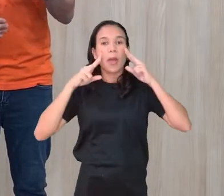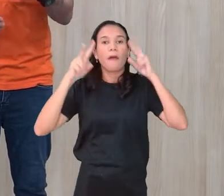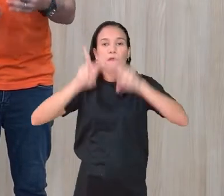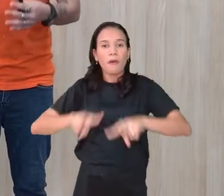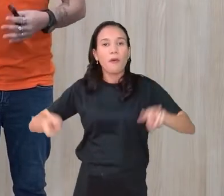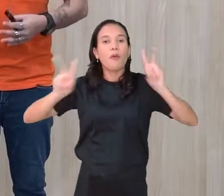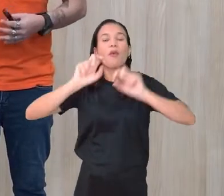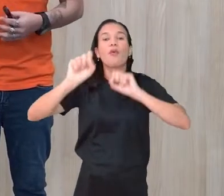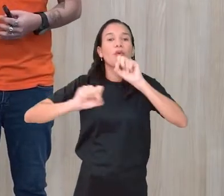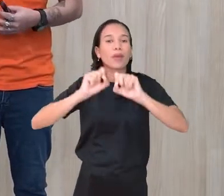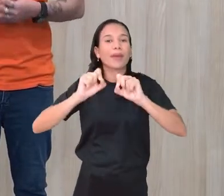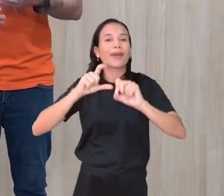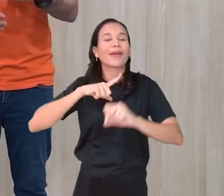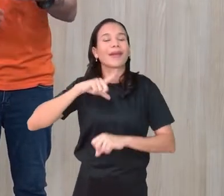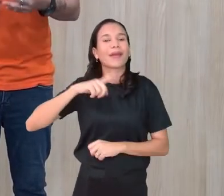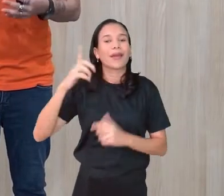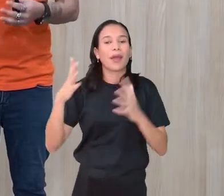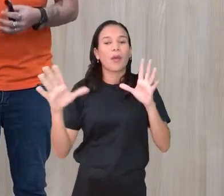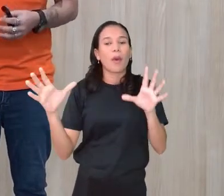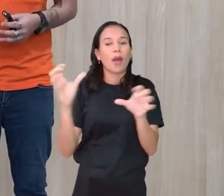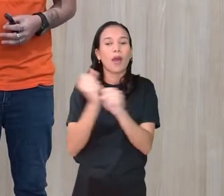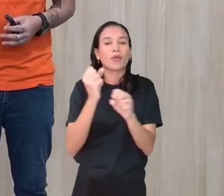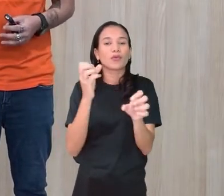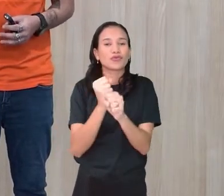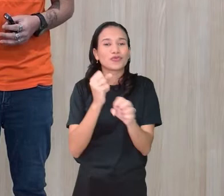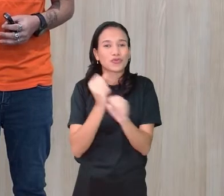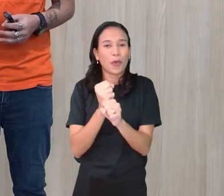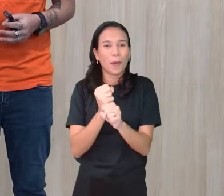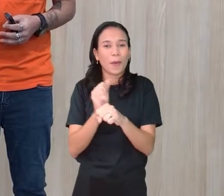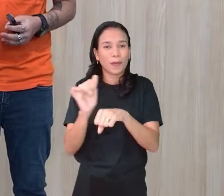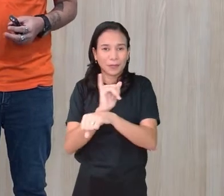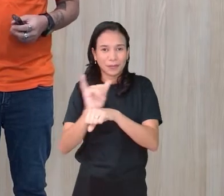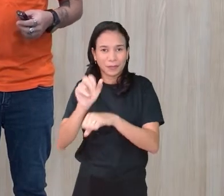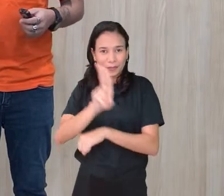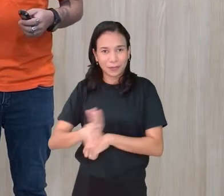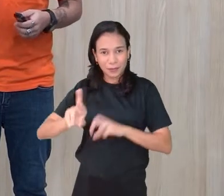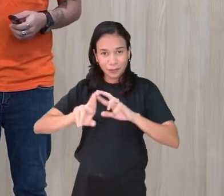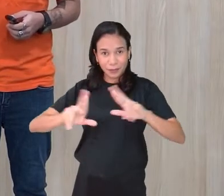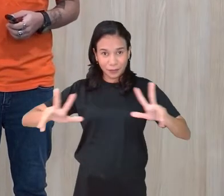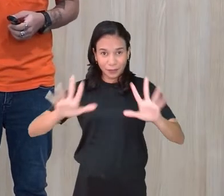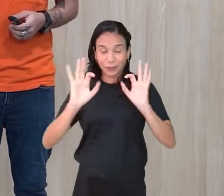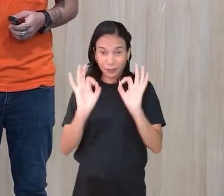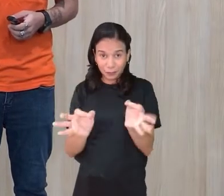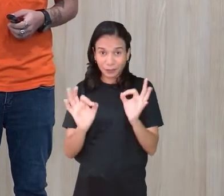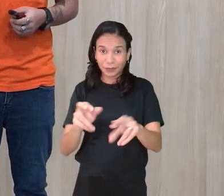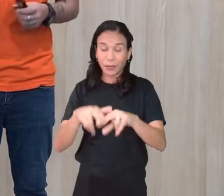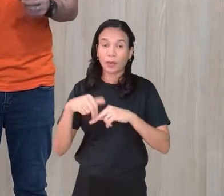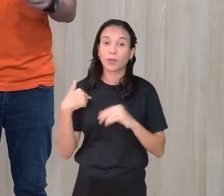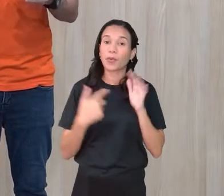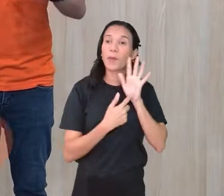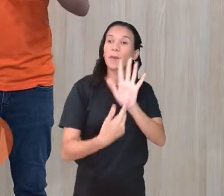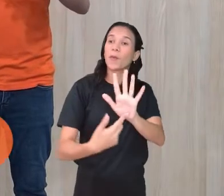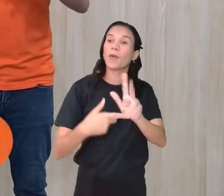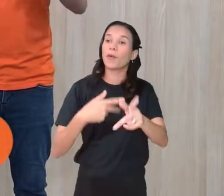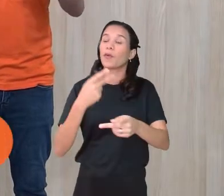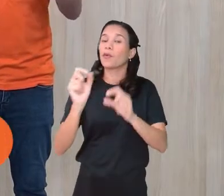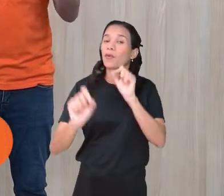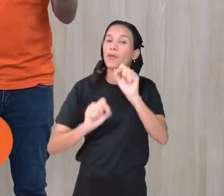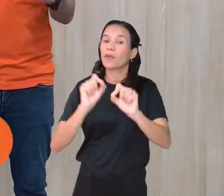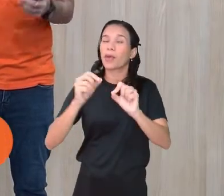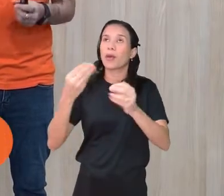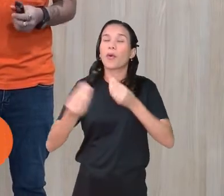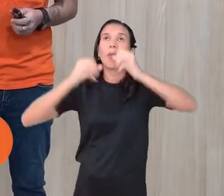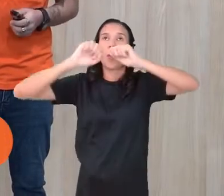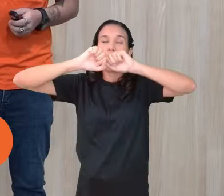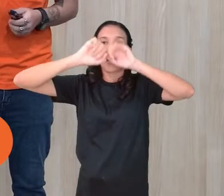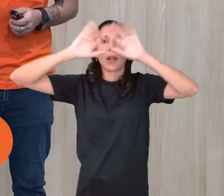como uma soma feita de uma maneira diferente, tá certo? Então a gente vai tentar trazer para vocês, na verdade, um